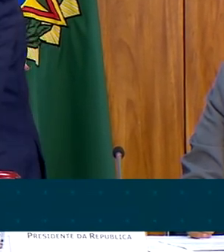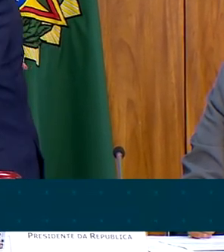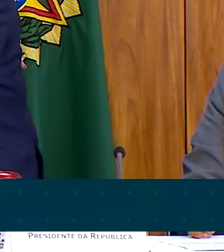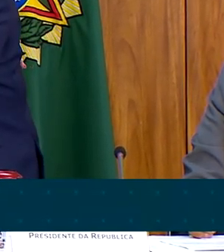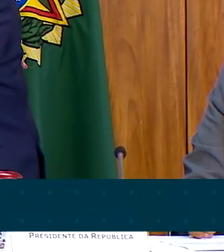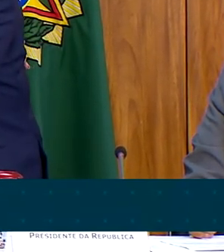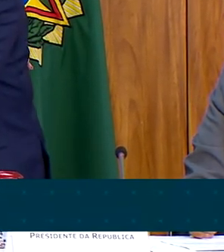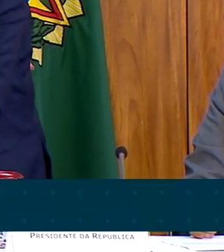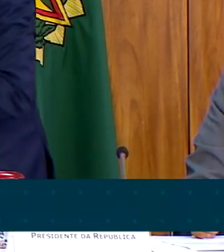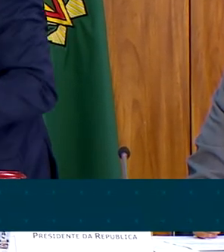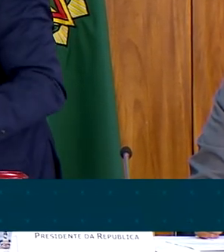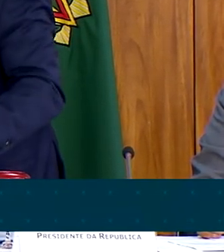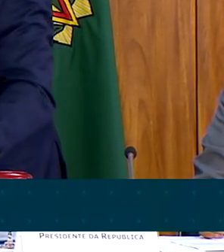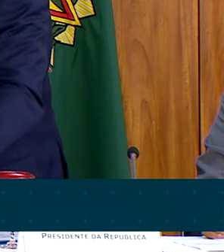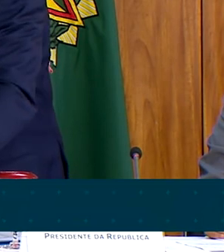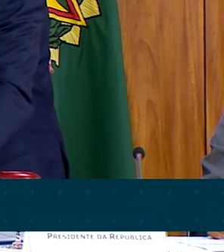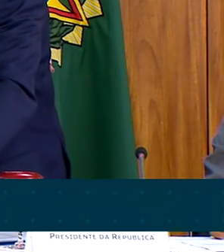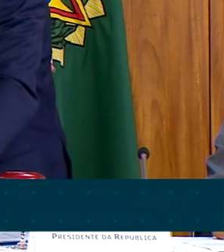vereda é assim lá? Tem.